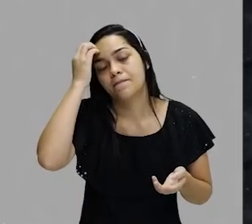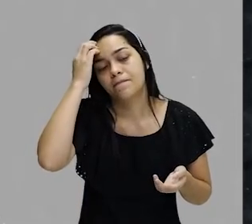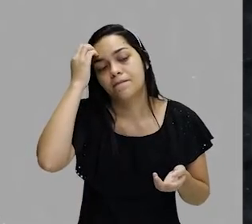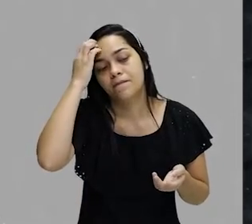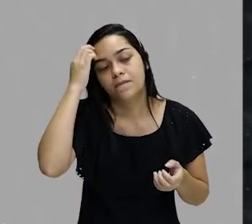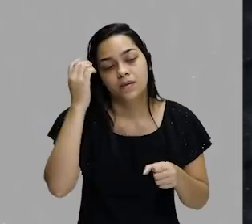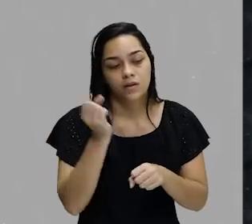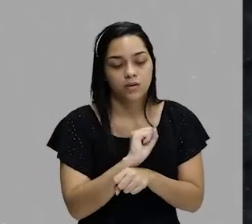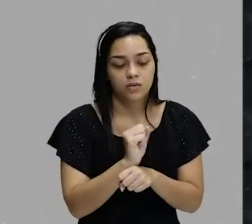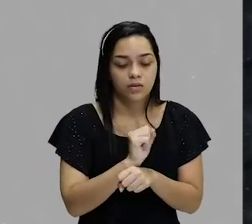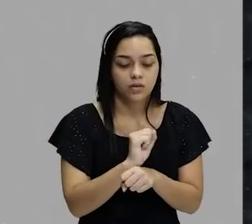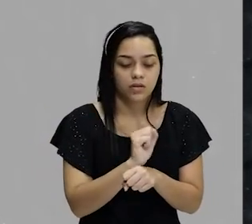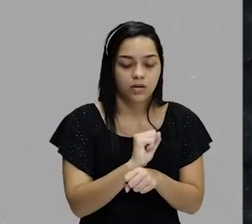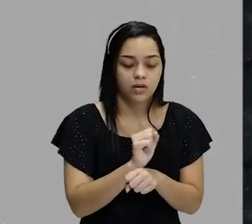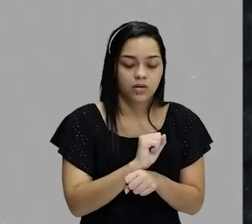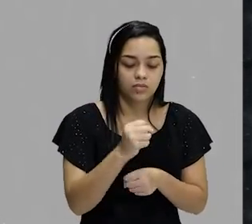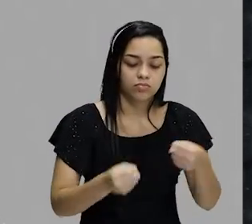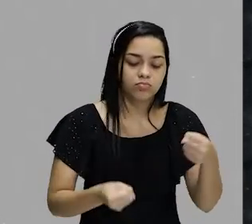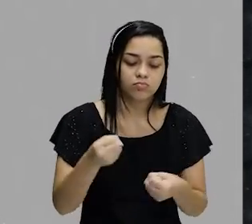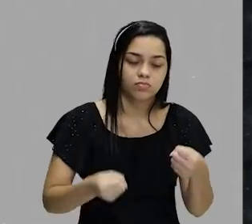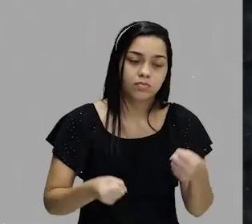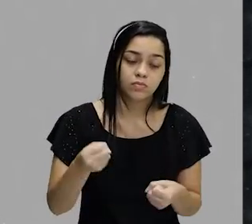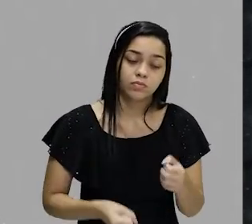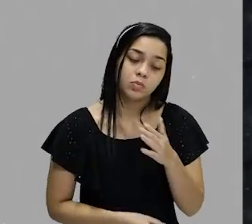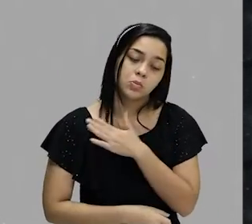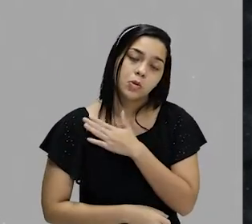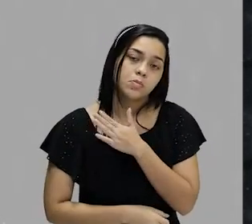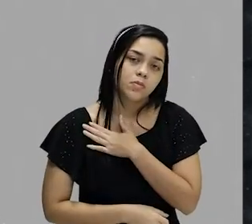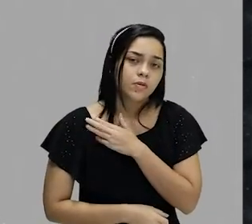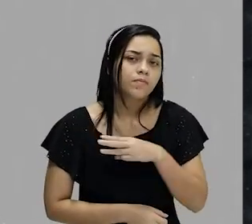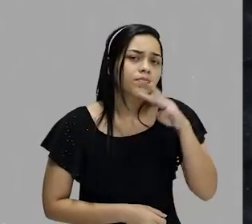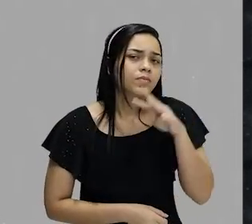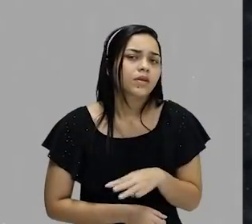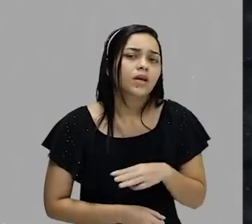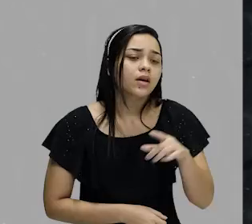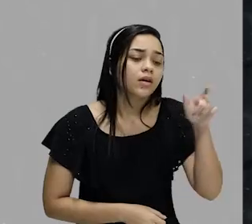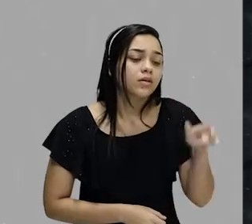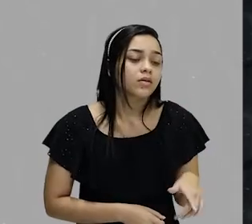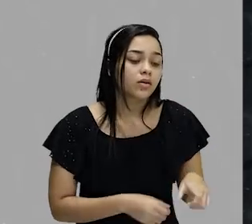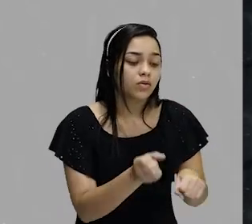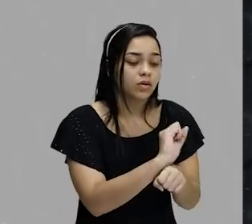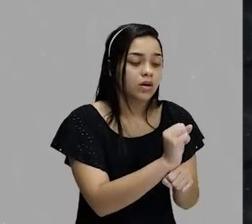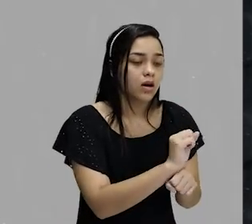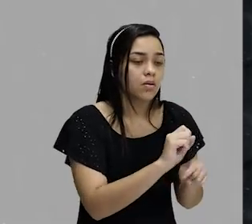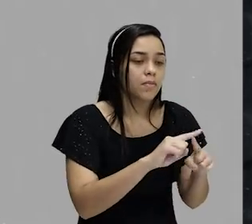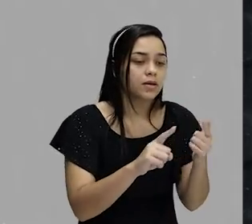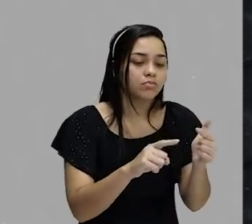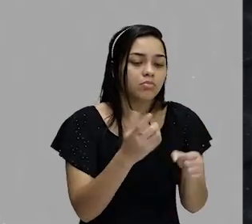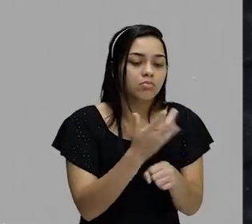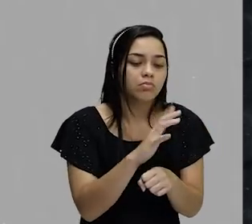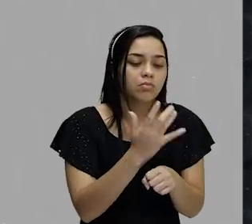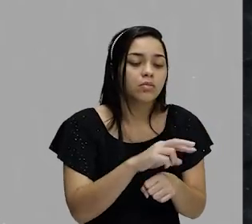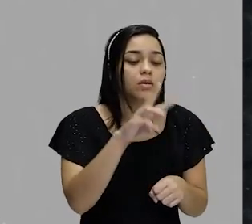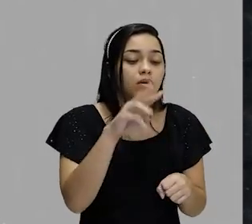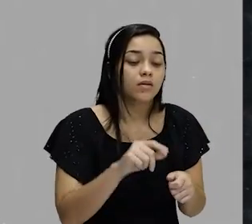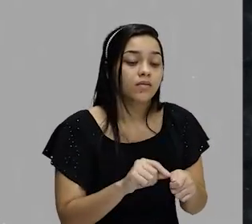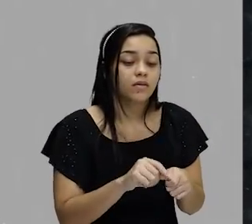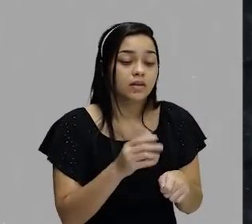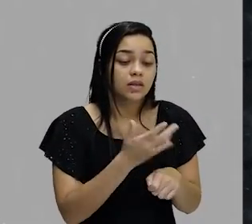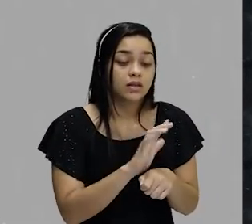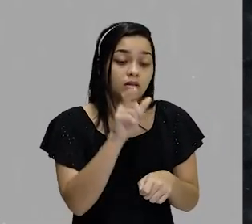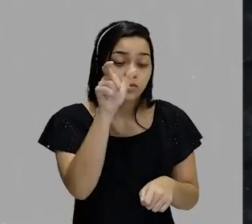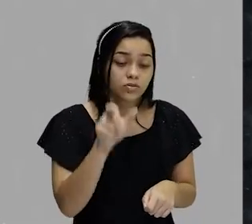carro foi dirigido, ou o carro é dirigido por mim. Quem é o sujeito? O carro, mas o carro não tem ação. Quem faz ação